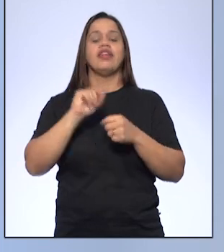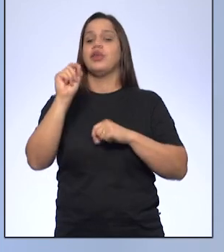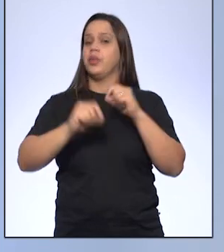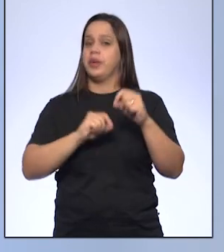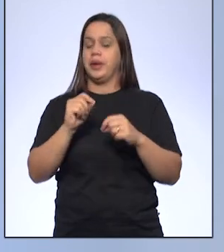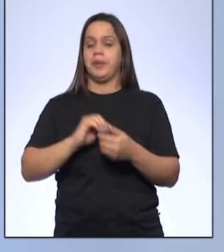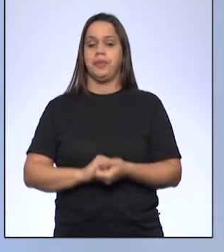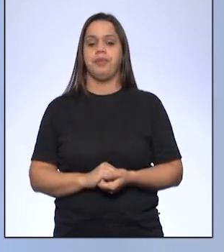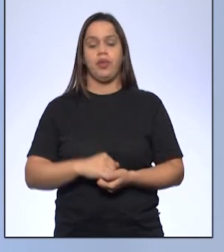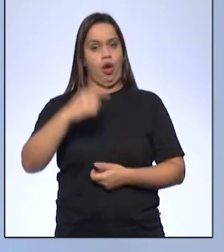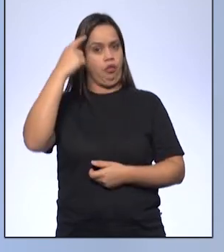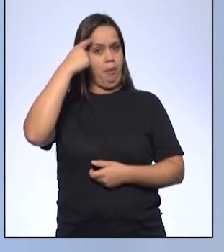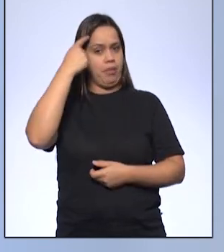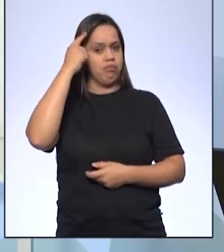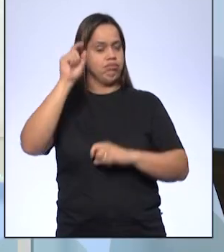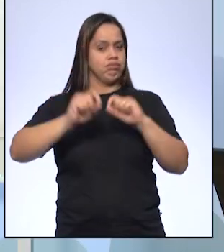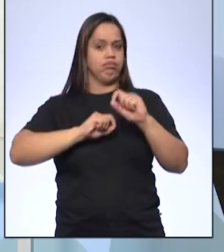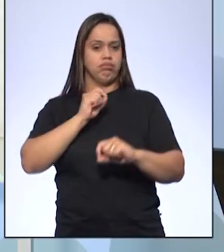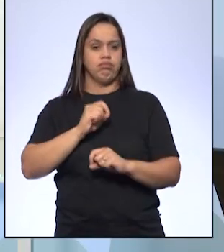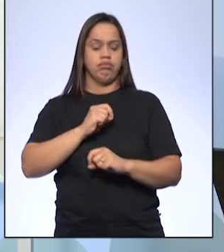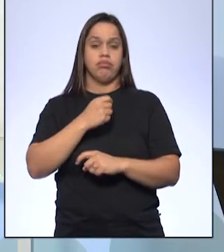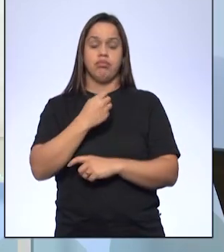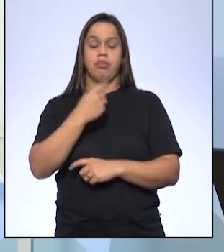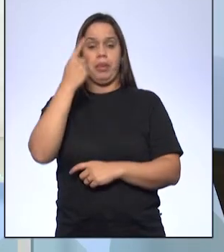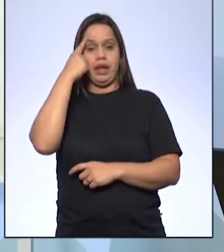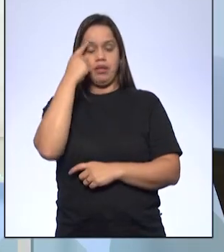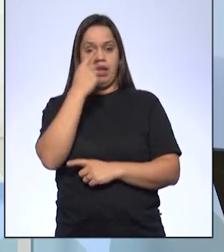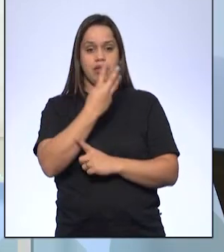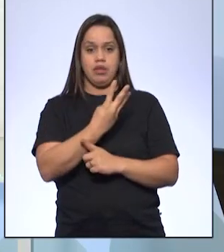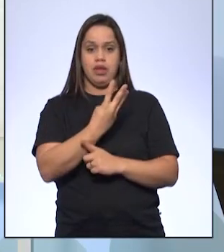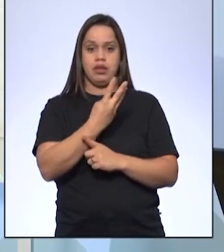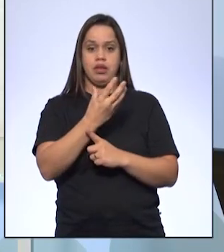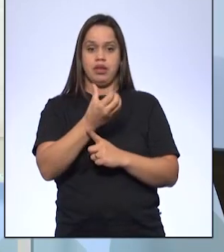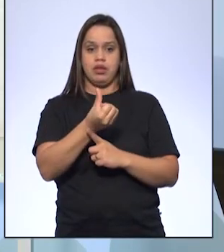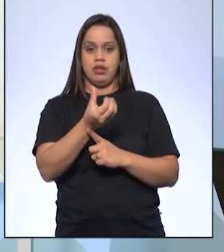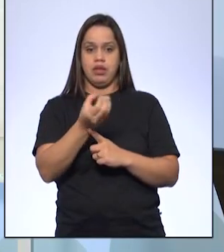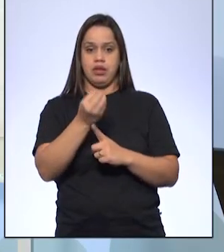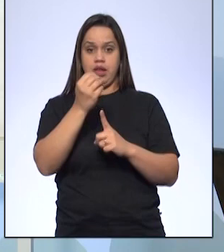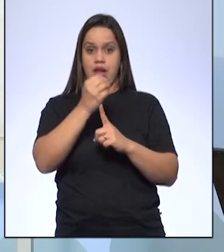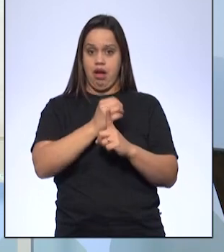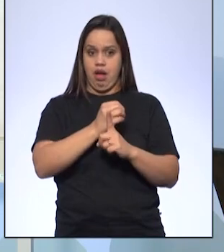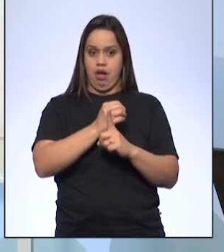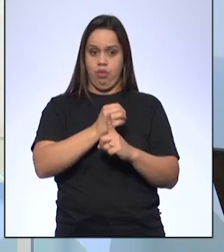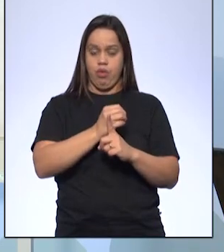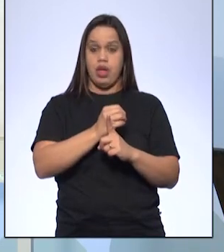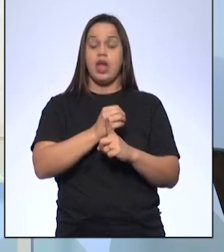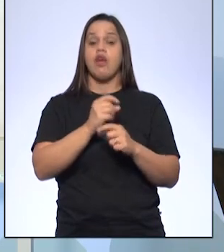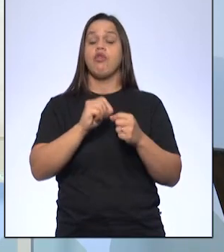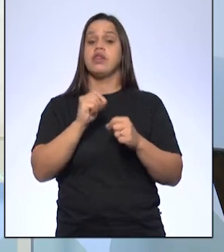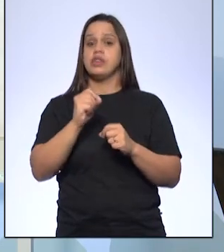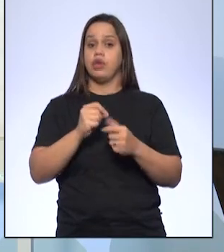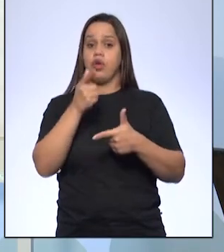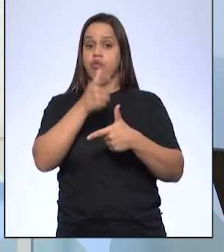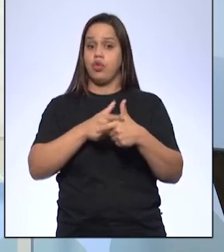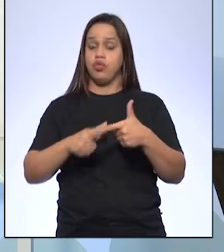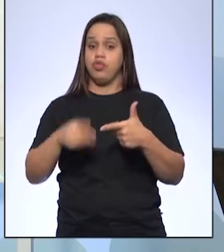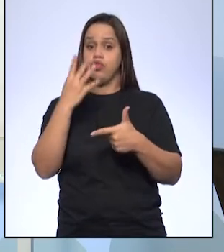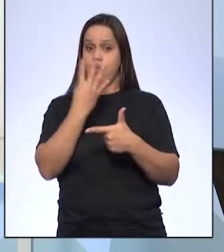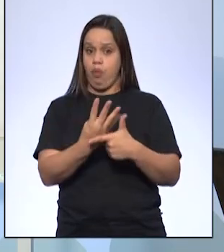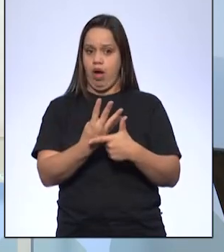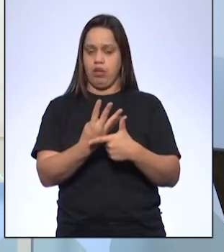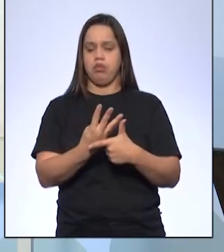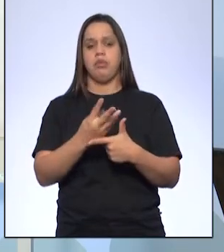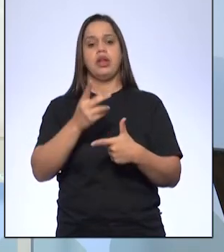quero pensar... Em 360 graus, eu vou dividir ele em quatro partes que eu vou encontrar os 90 graus como